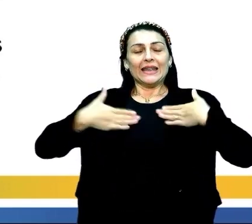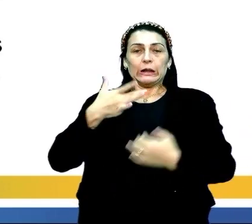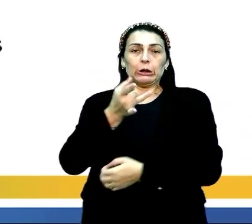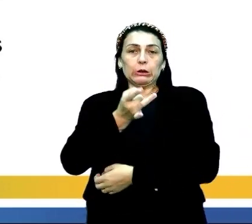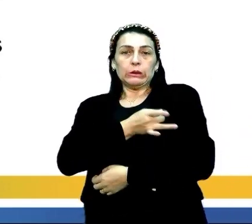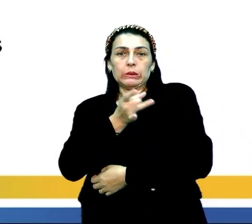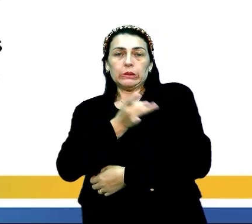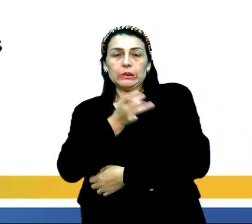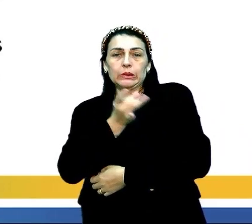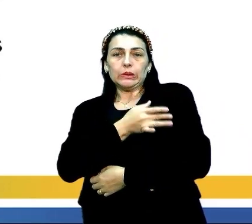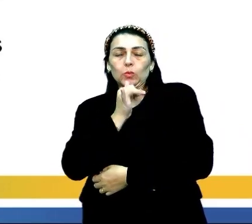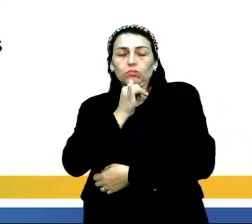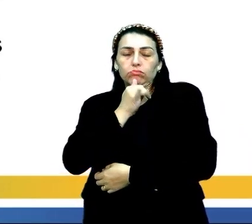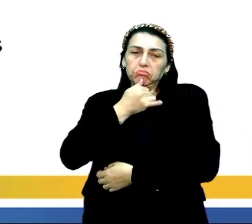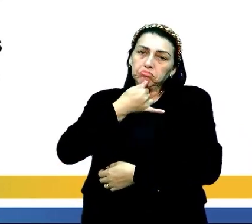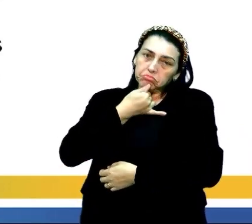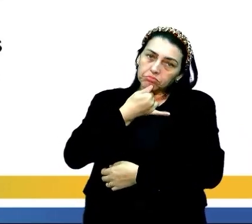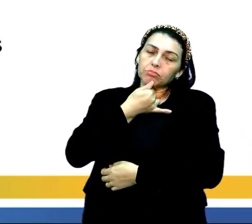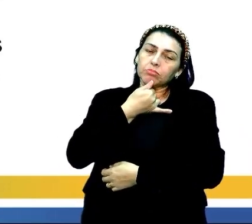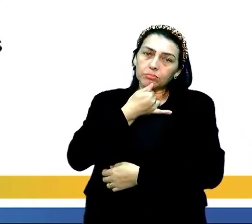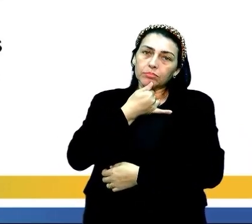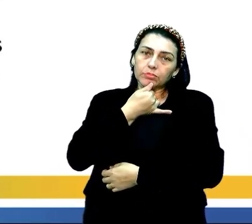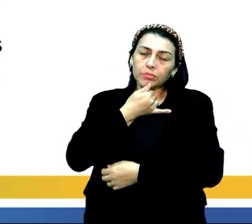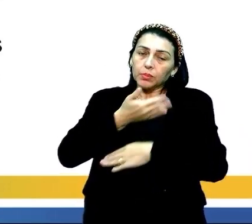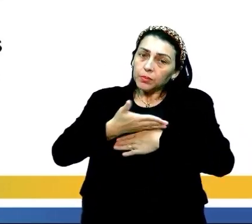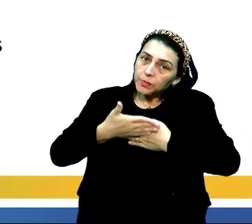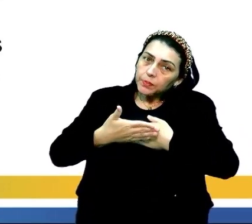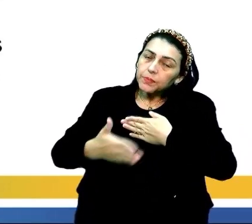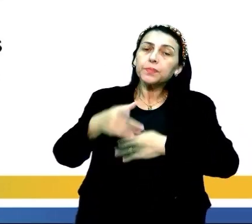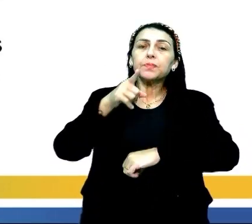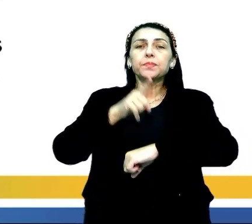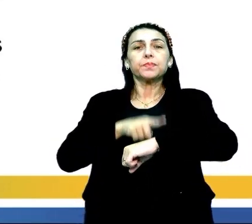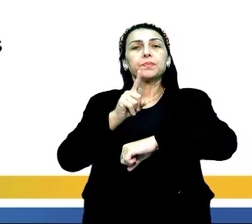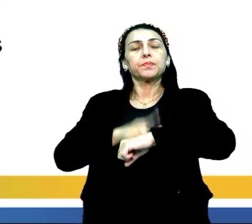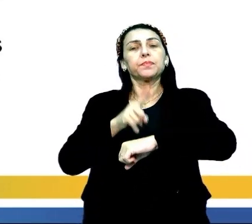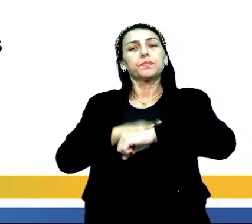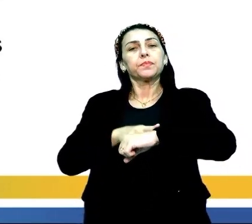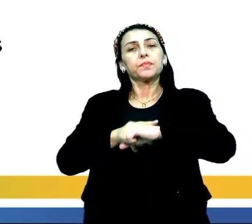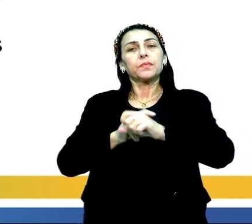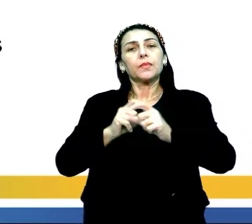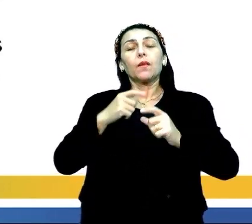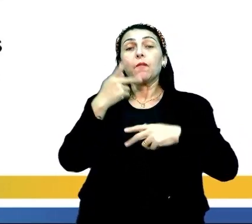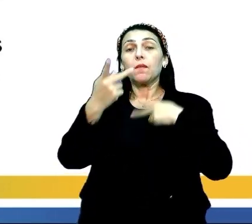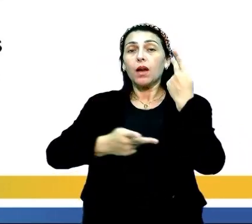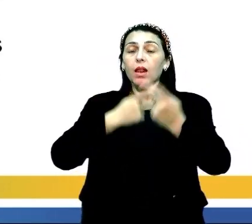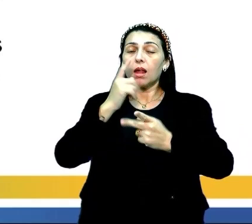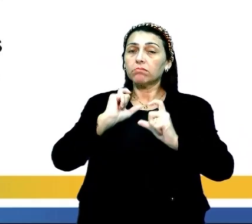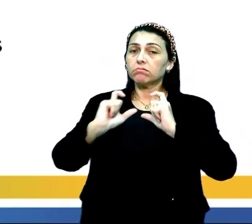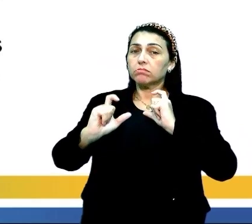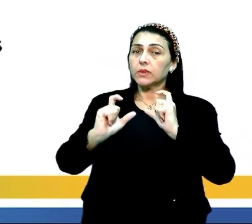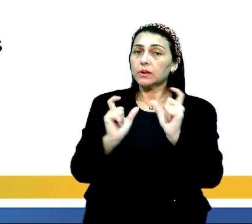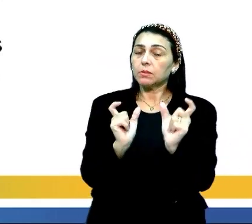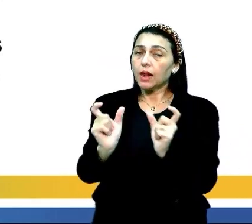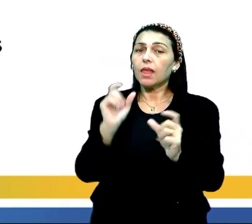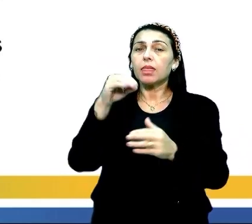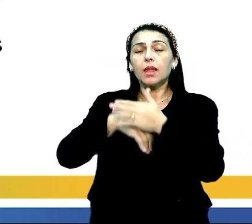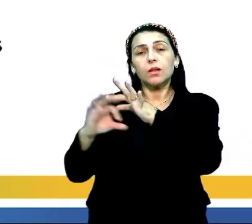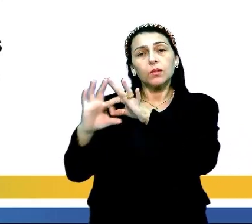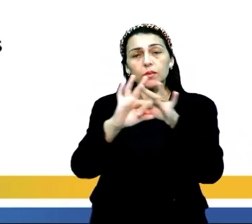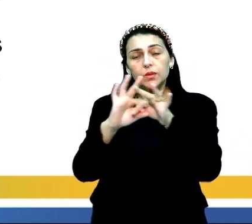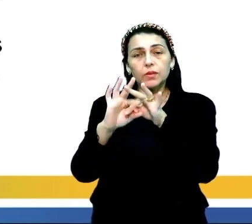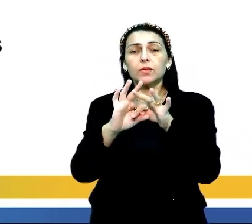medo, com a sensação de tristeza, enfim. E a partir do momento que eu vou pronunciando as palavras, dentro desse contexto, a gente